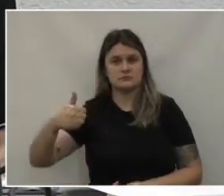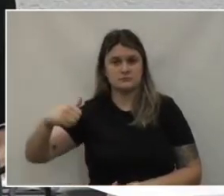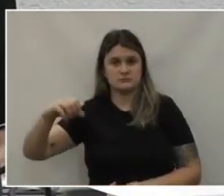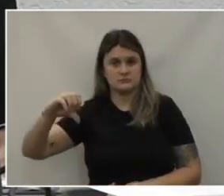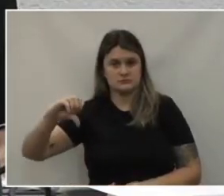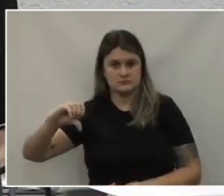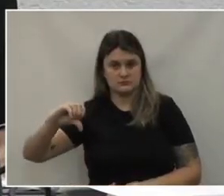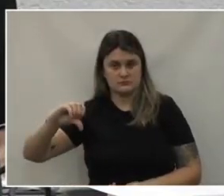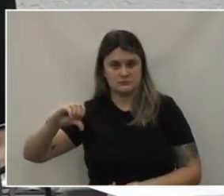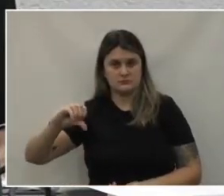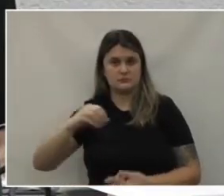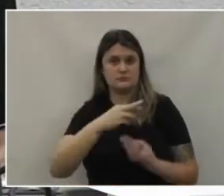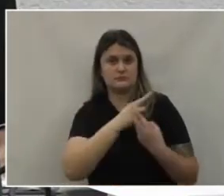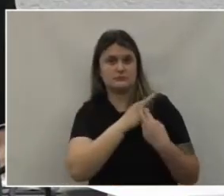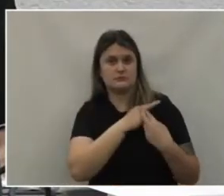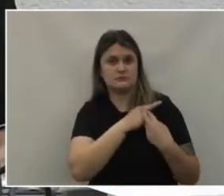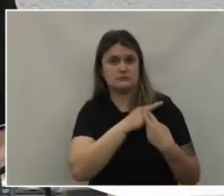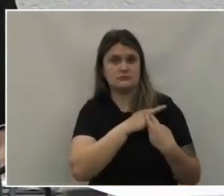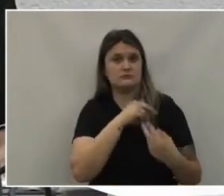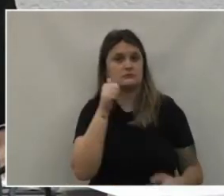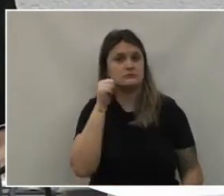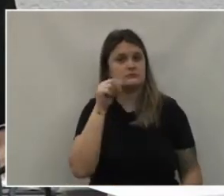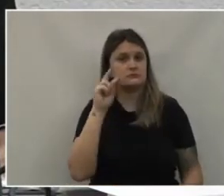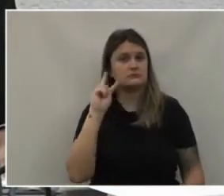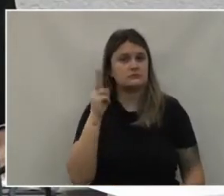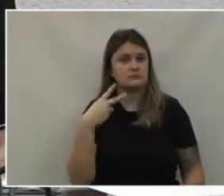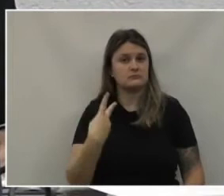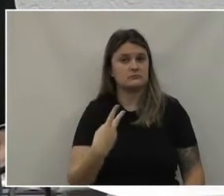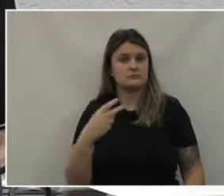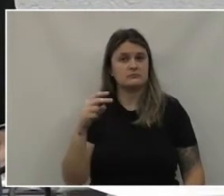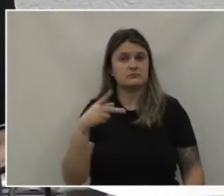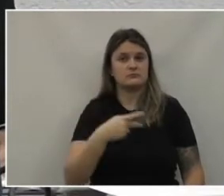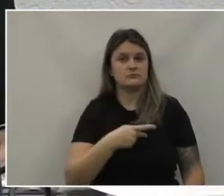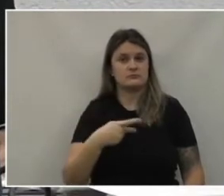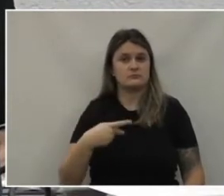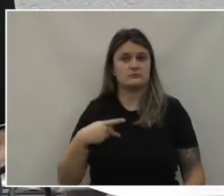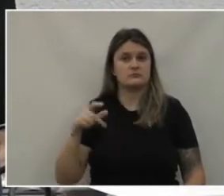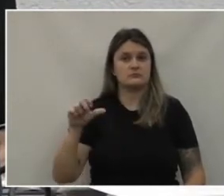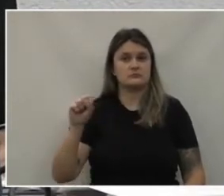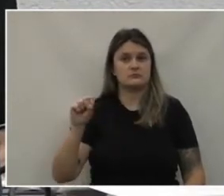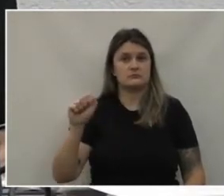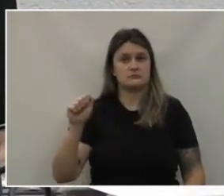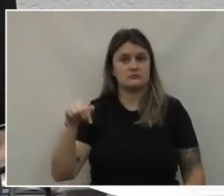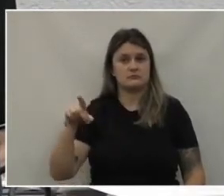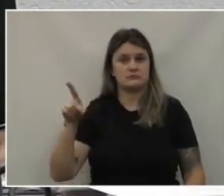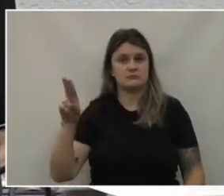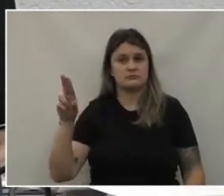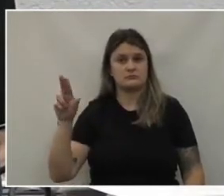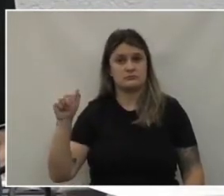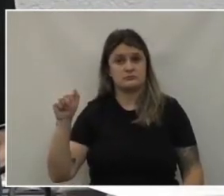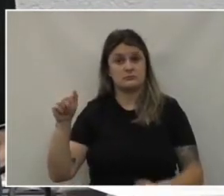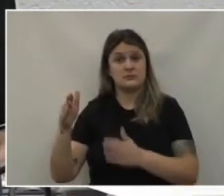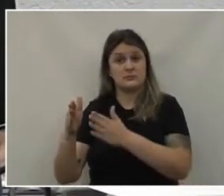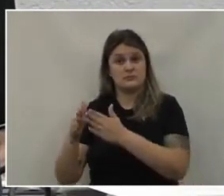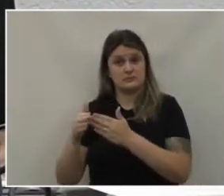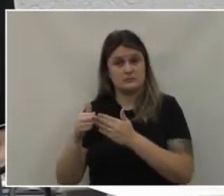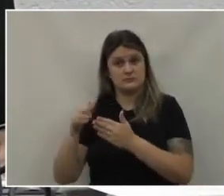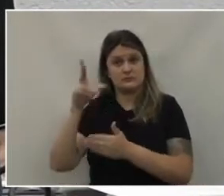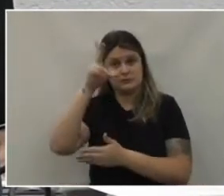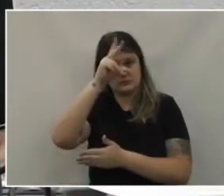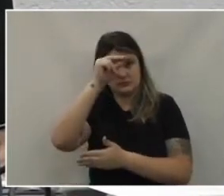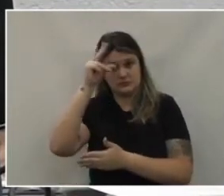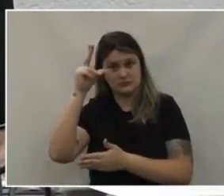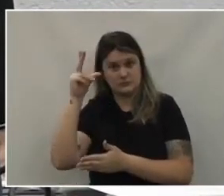78/2019, da vereadora Sandra Aparecida Kish Pinheiro, ao senhor prefeito